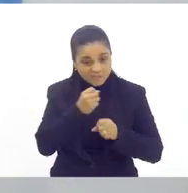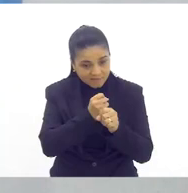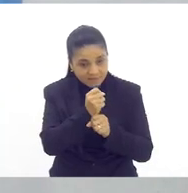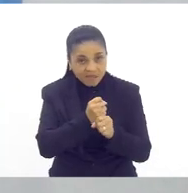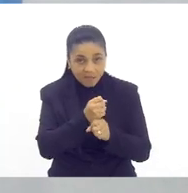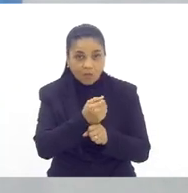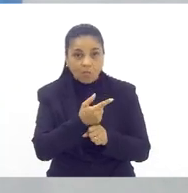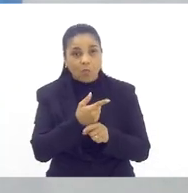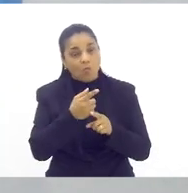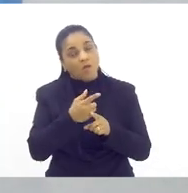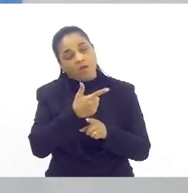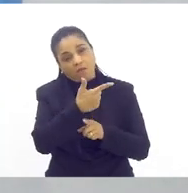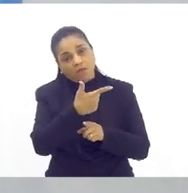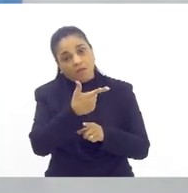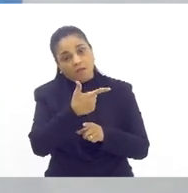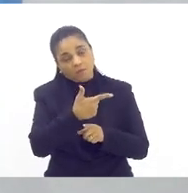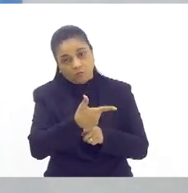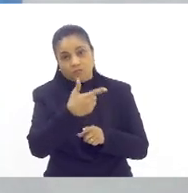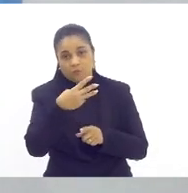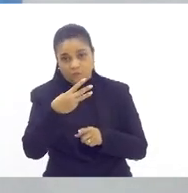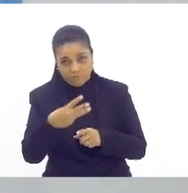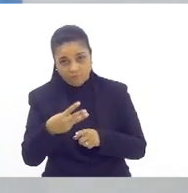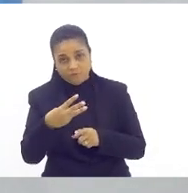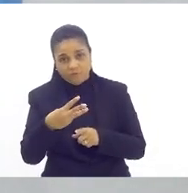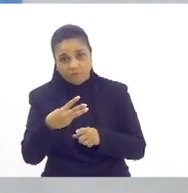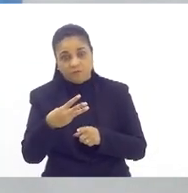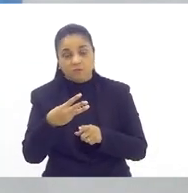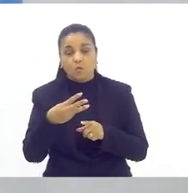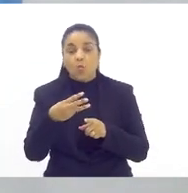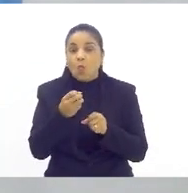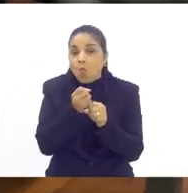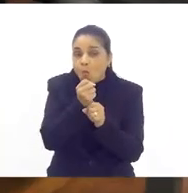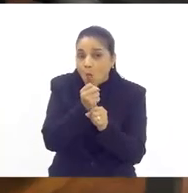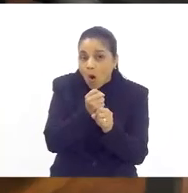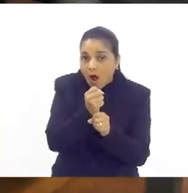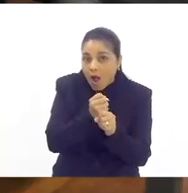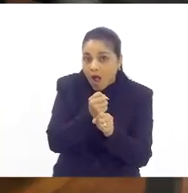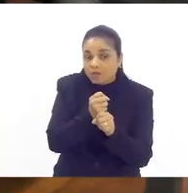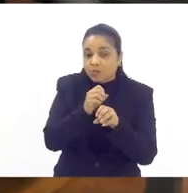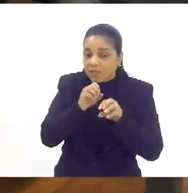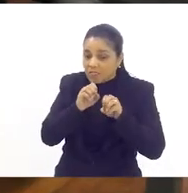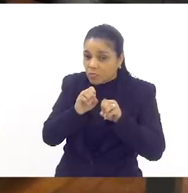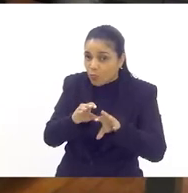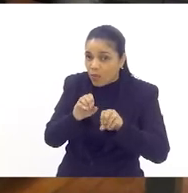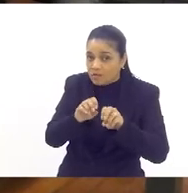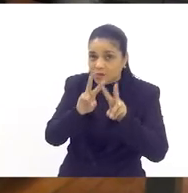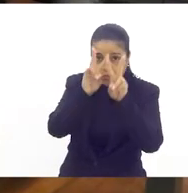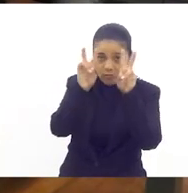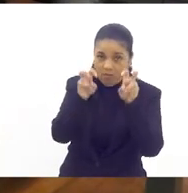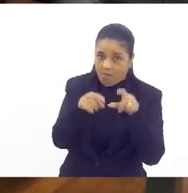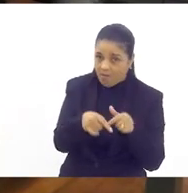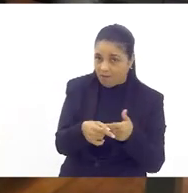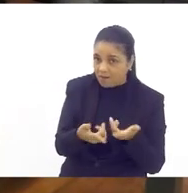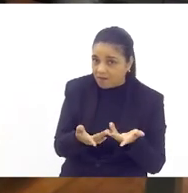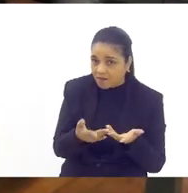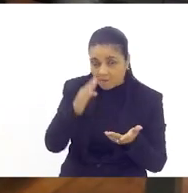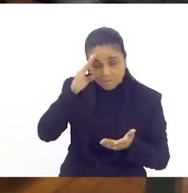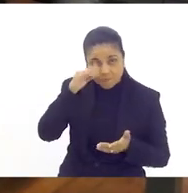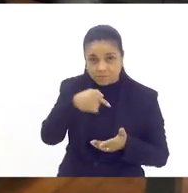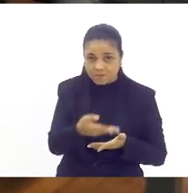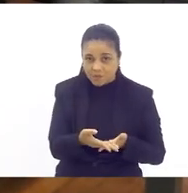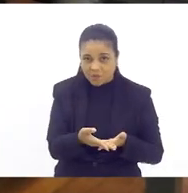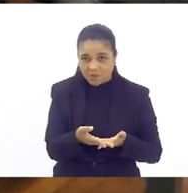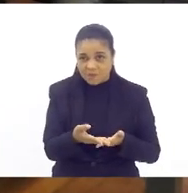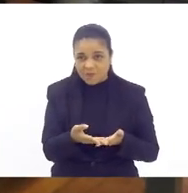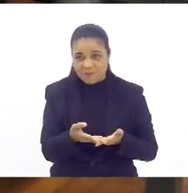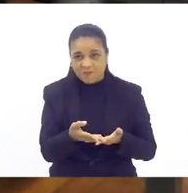como foi colocado aqui né foi a gente que tá falando Foi ele que falou como foi né colocada aqui pra professor é na gente não